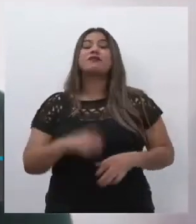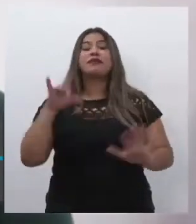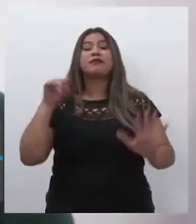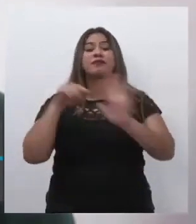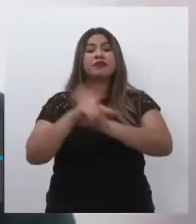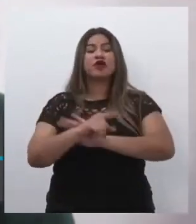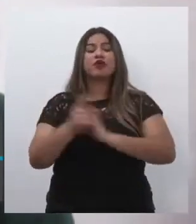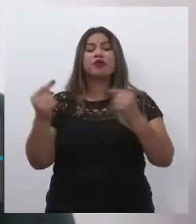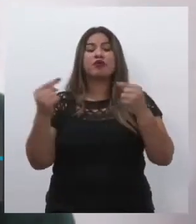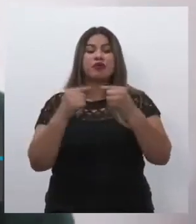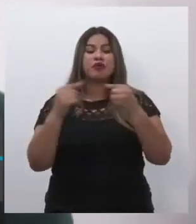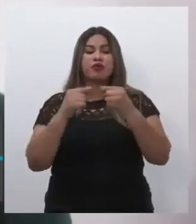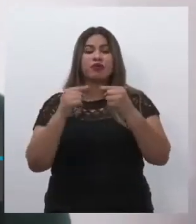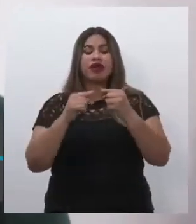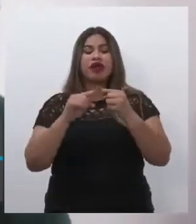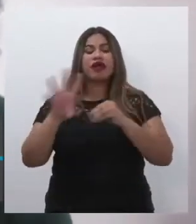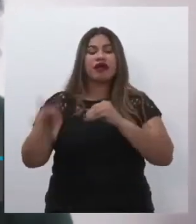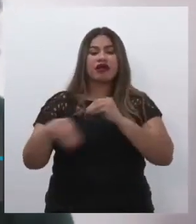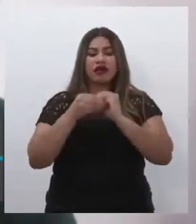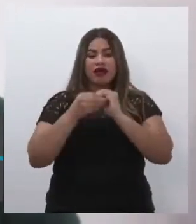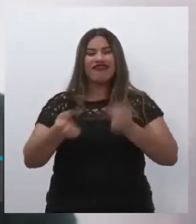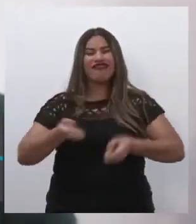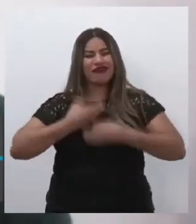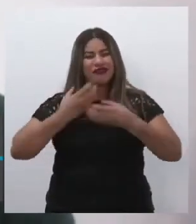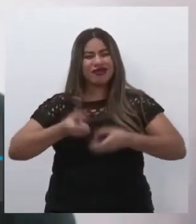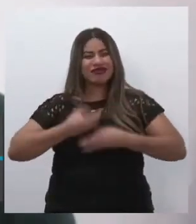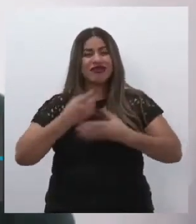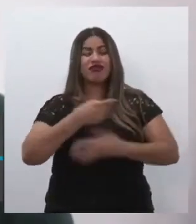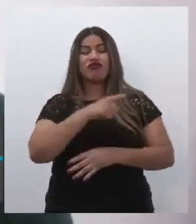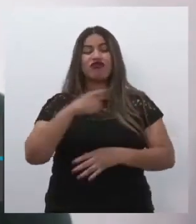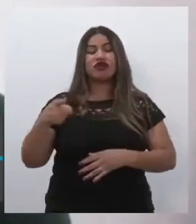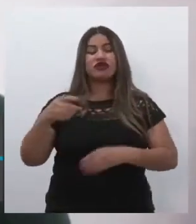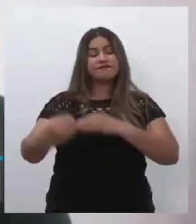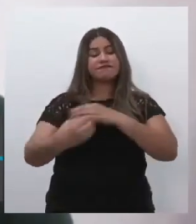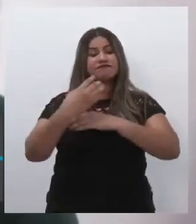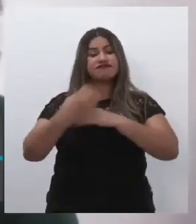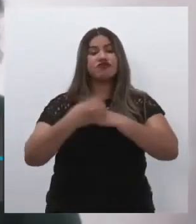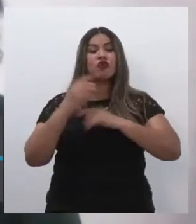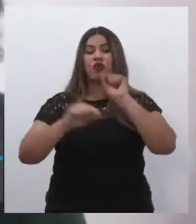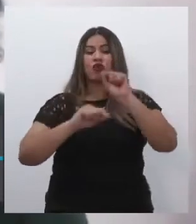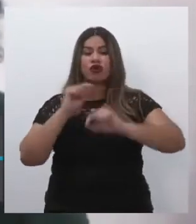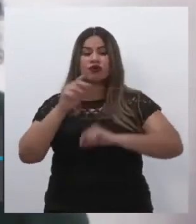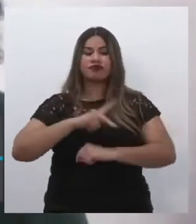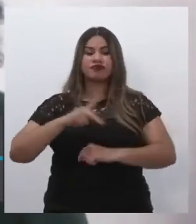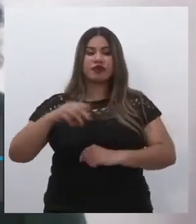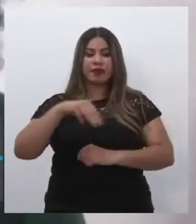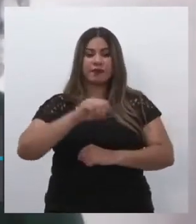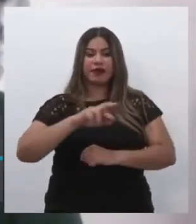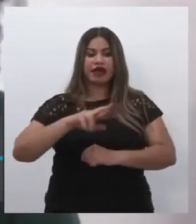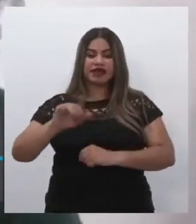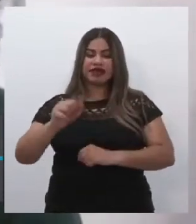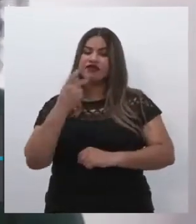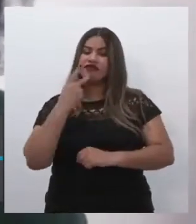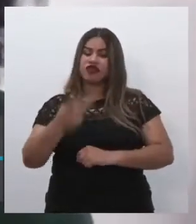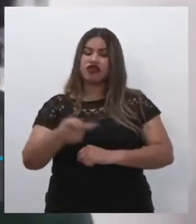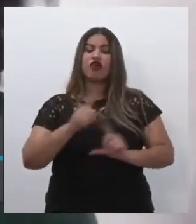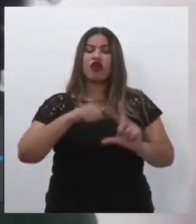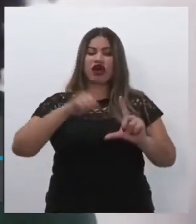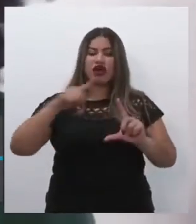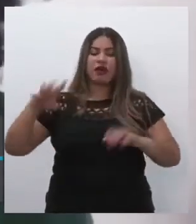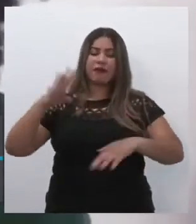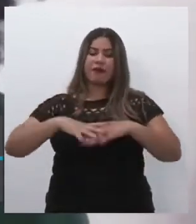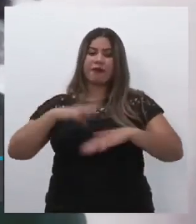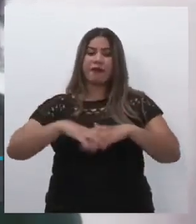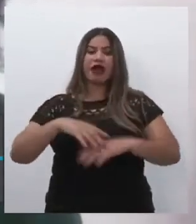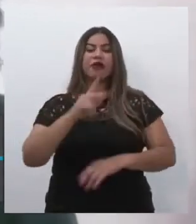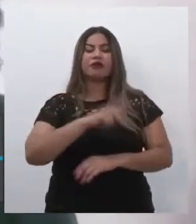das informações implícitas, o que vocês nos sugeriram? A professora Maria falou sobre o gráfico de matemática. A